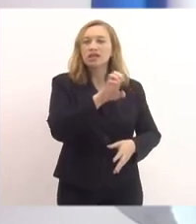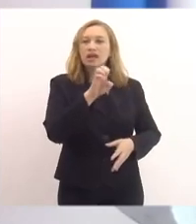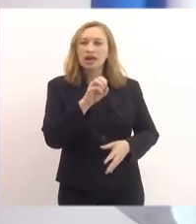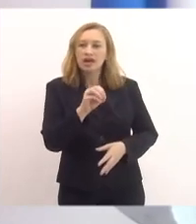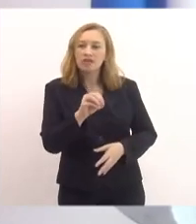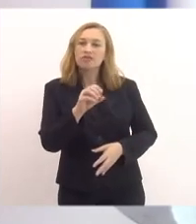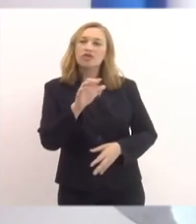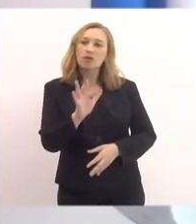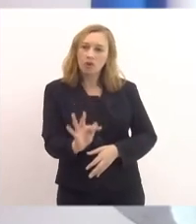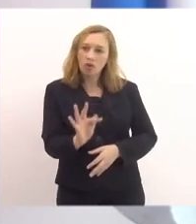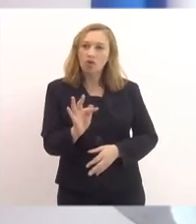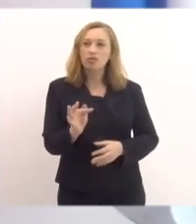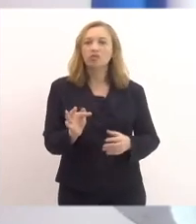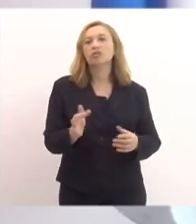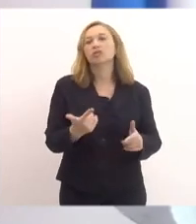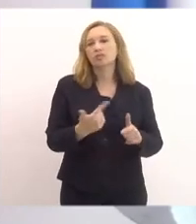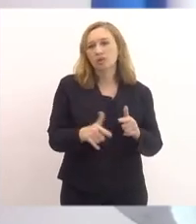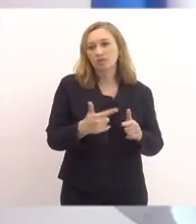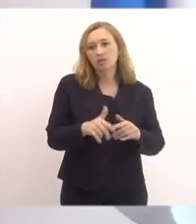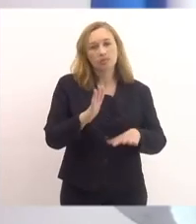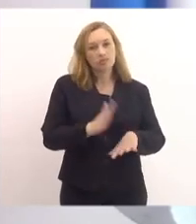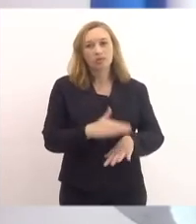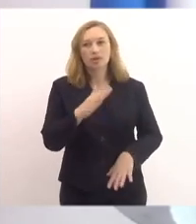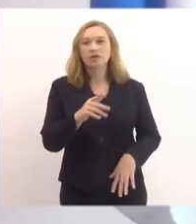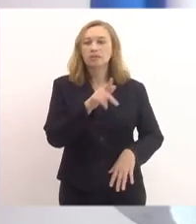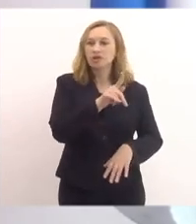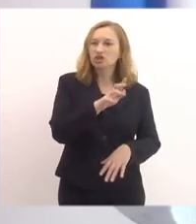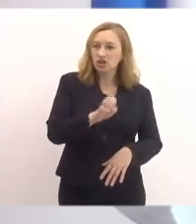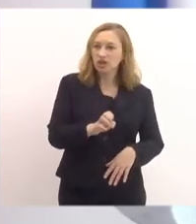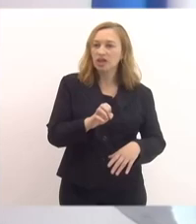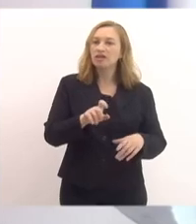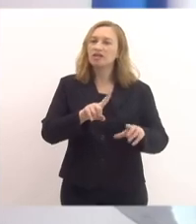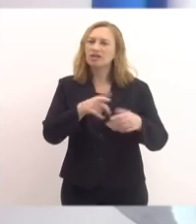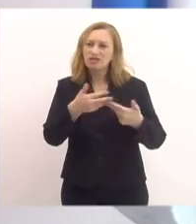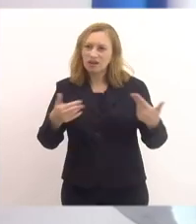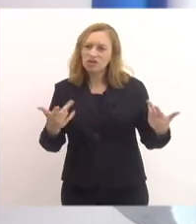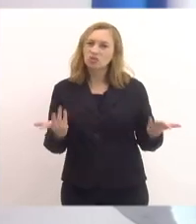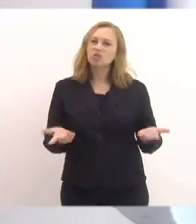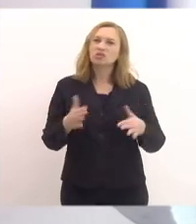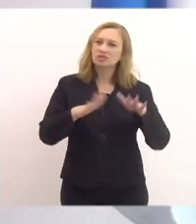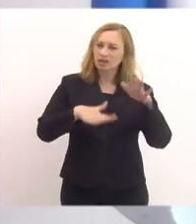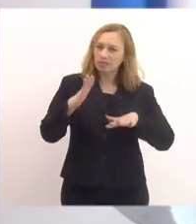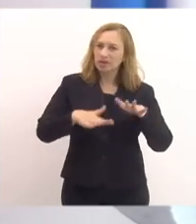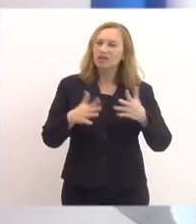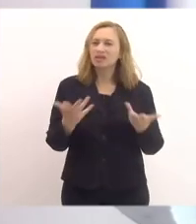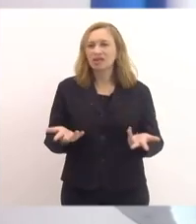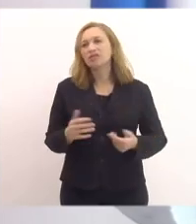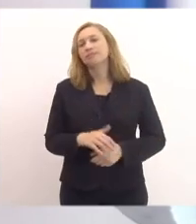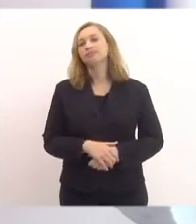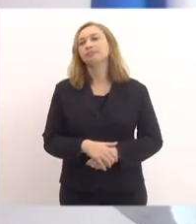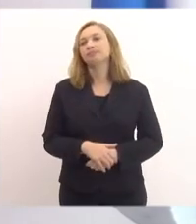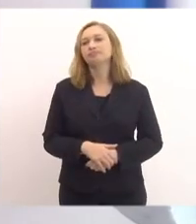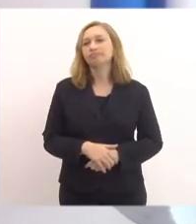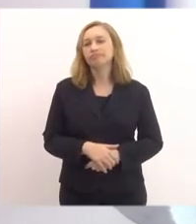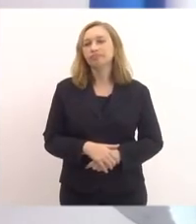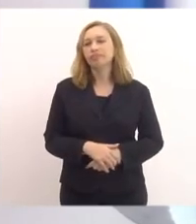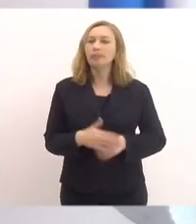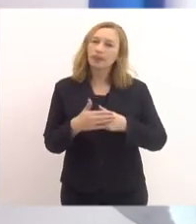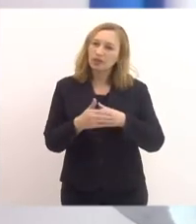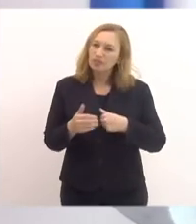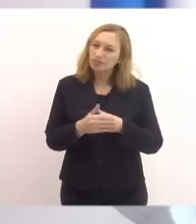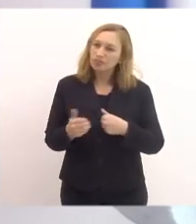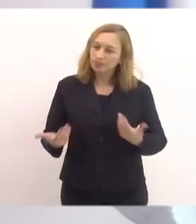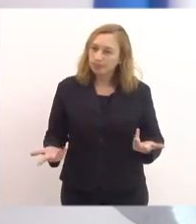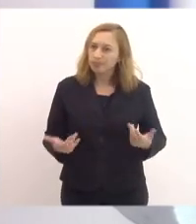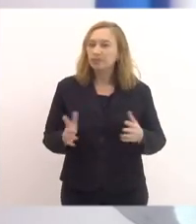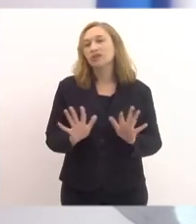problemas que são mais traumáticos, que tem que ir PGE, tem que ir, voltar, depende do orçamento, porque isso aí está mais ou menos delimitado. Então, se, com todo carinho, acho que a